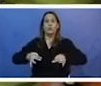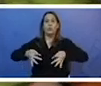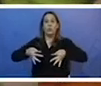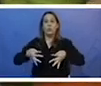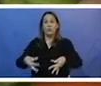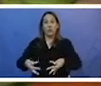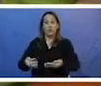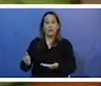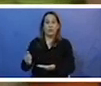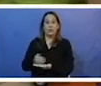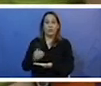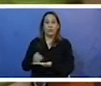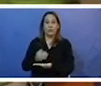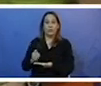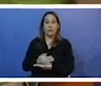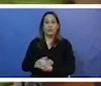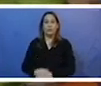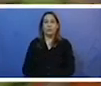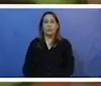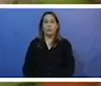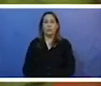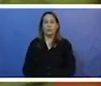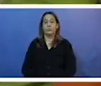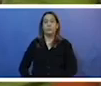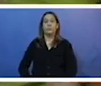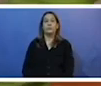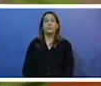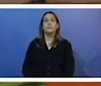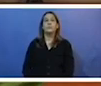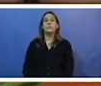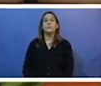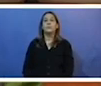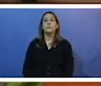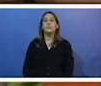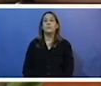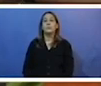apostila. Já achou? O anexo 3.